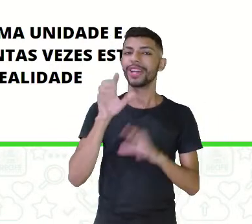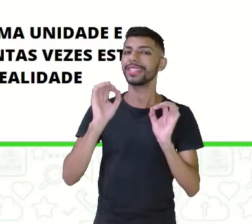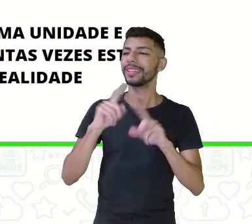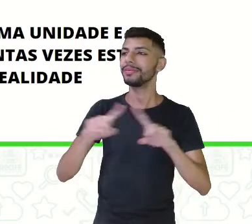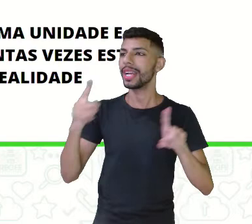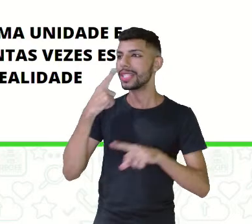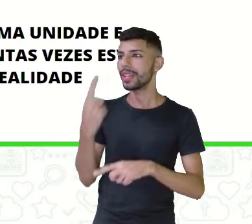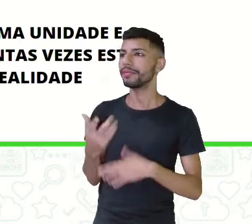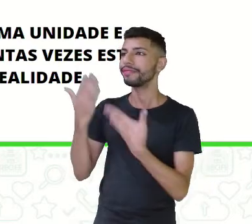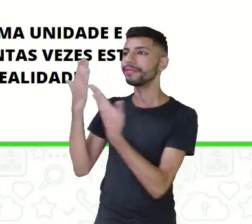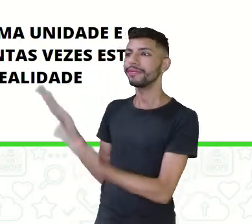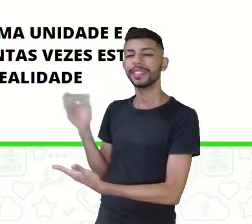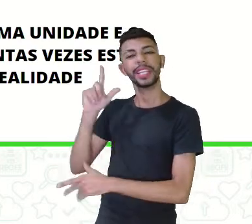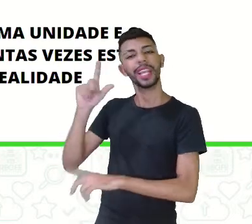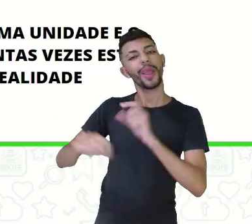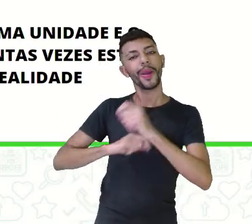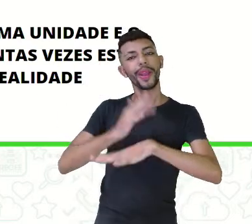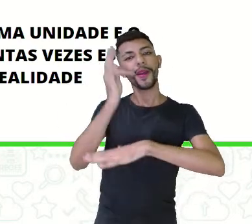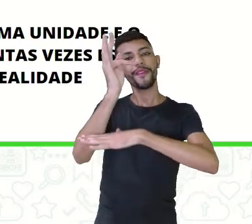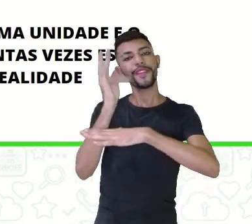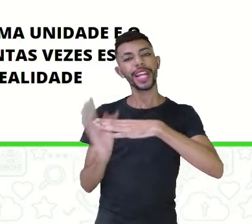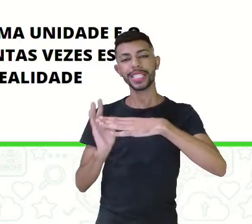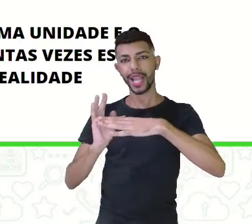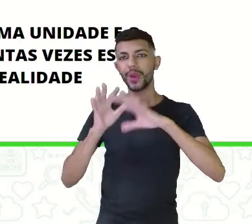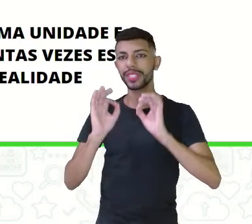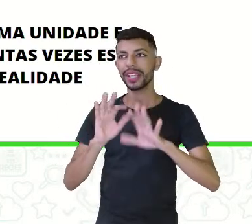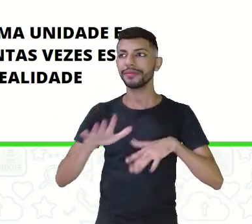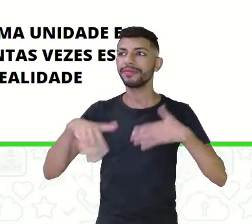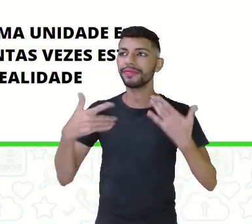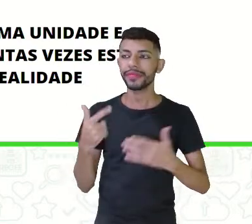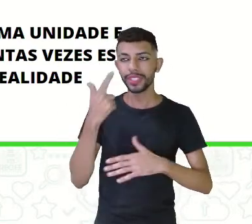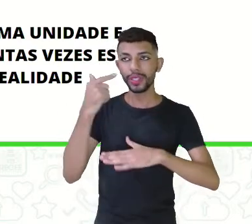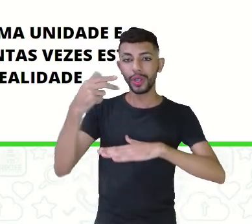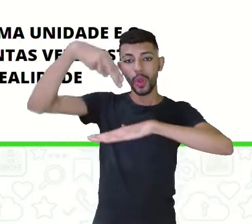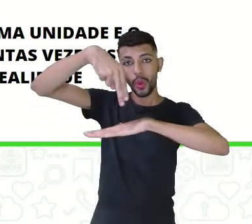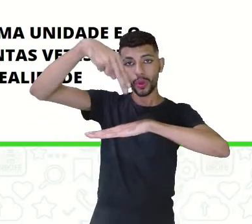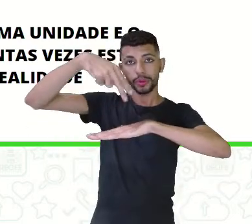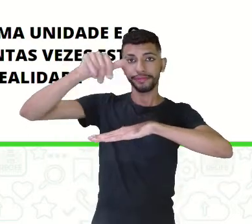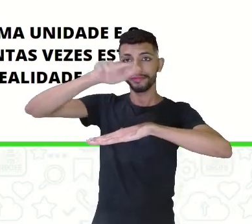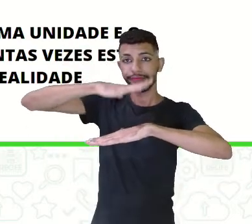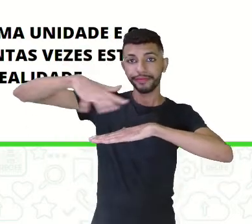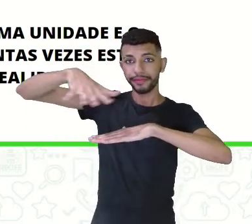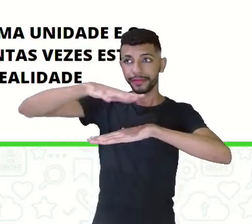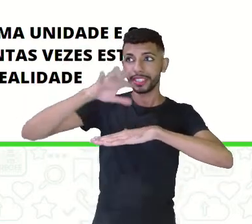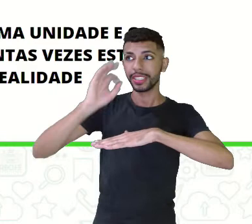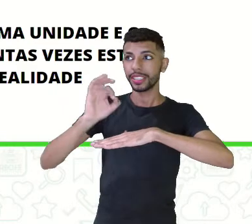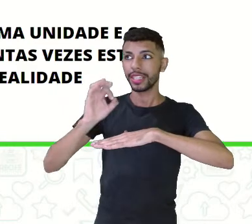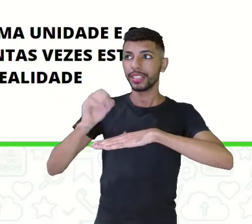aqui nós dizemos que é uma fração. O numerador, que é o que está